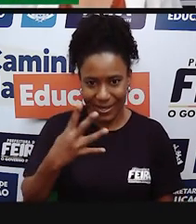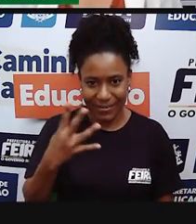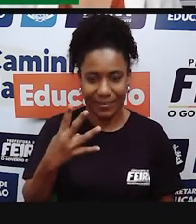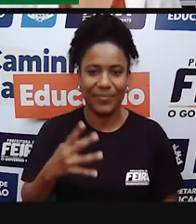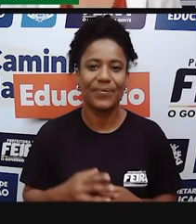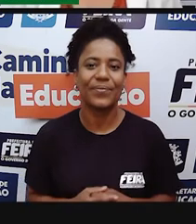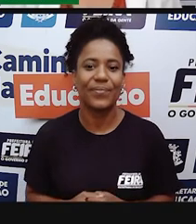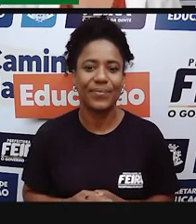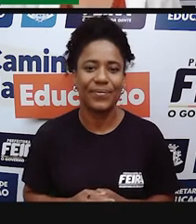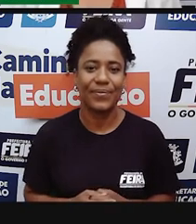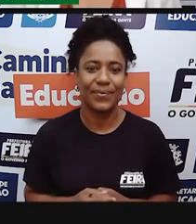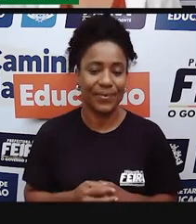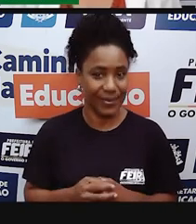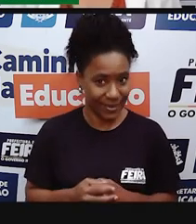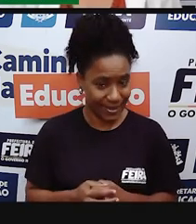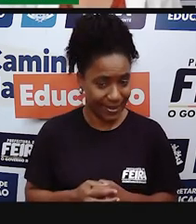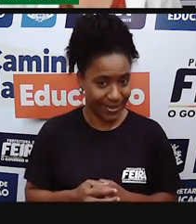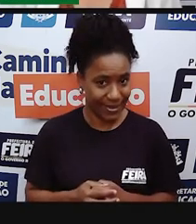Andreia